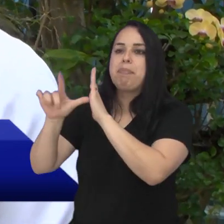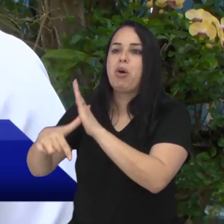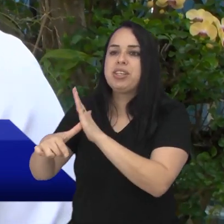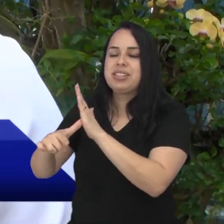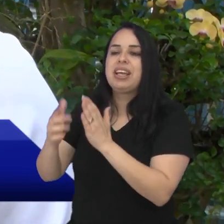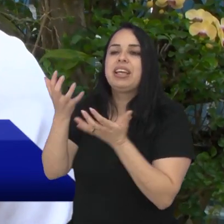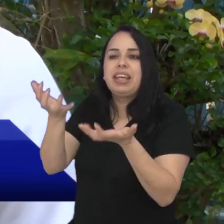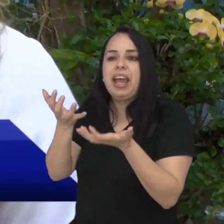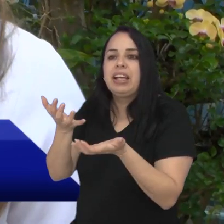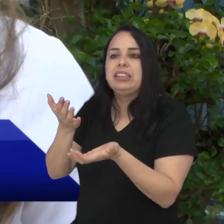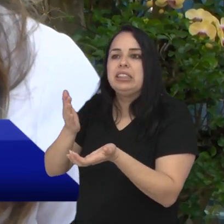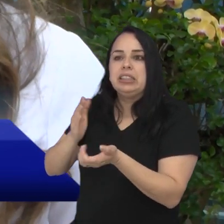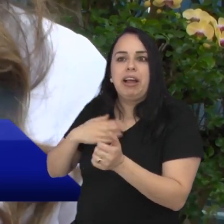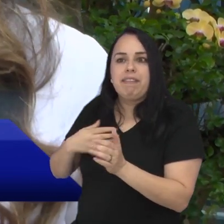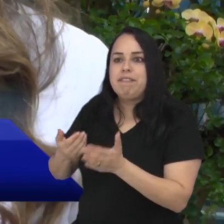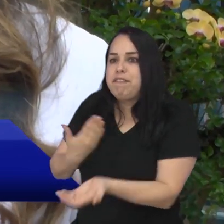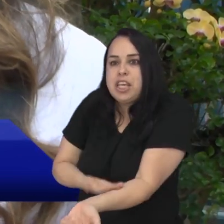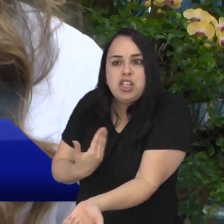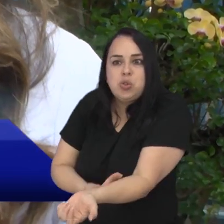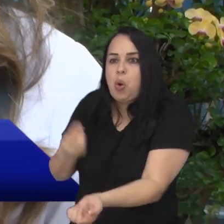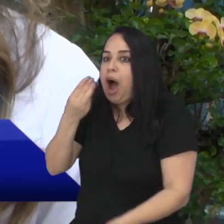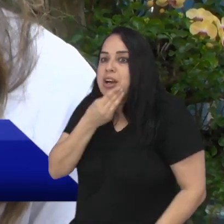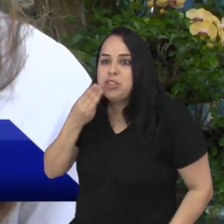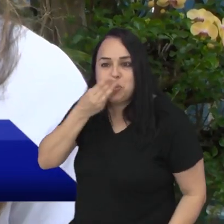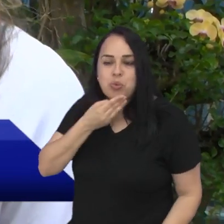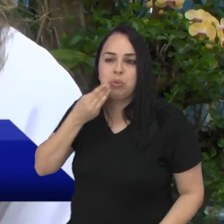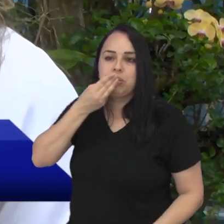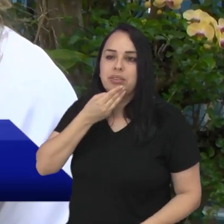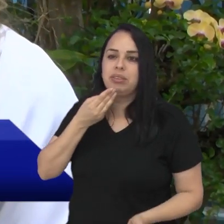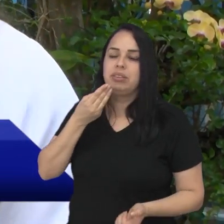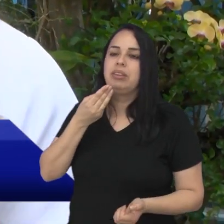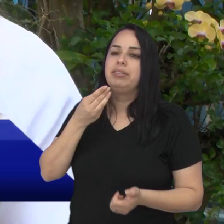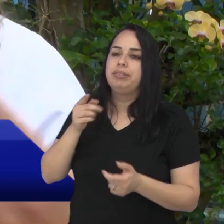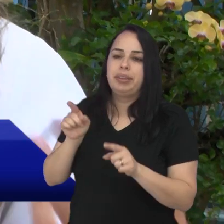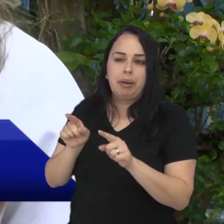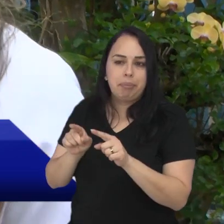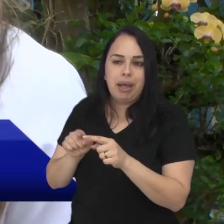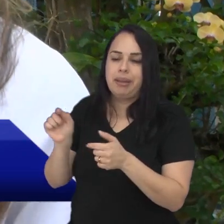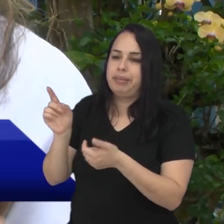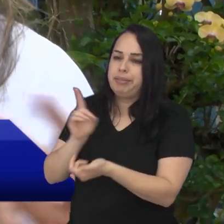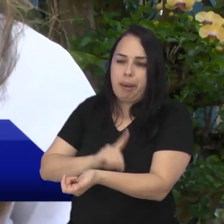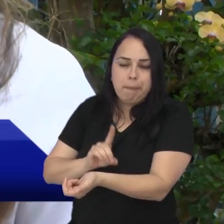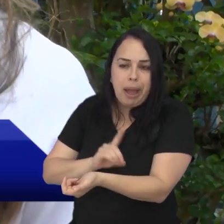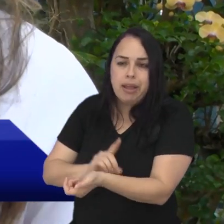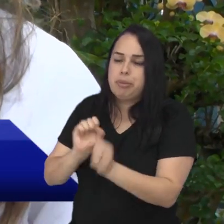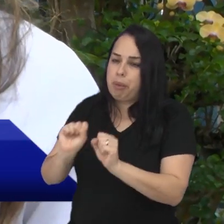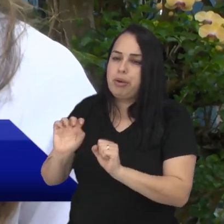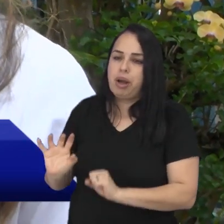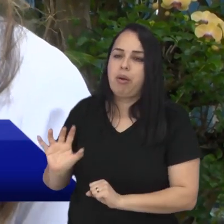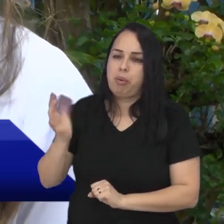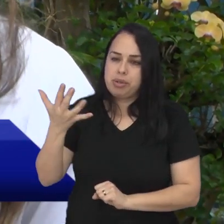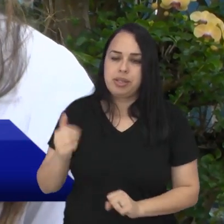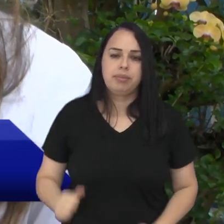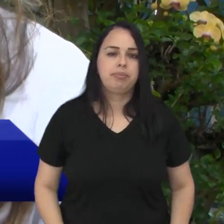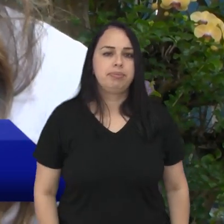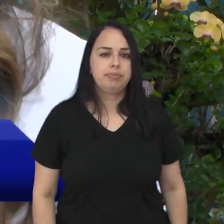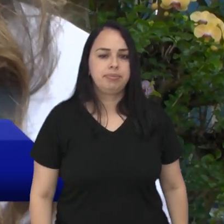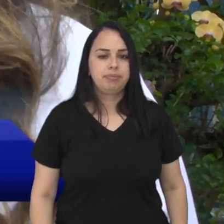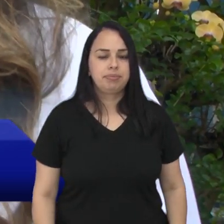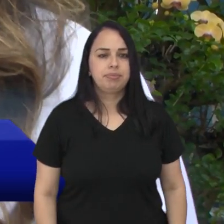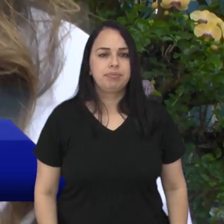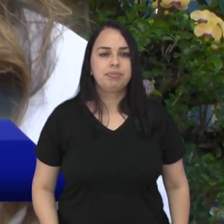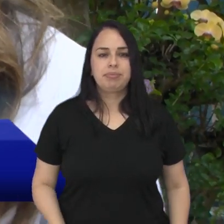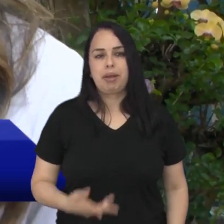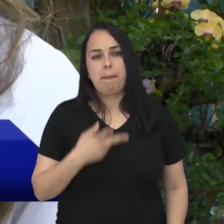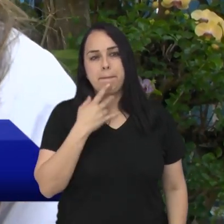um adulto dependente, por exemplo, do açúcar. Né? E isso pode acarretar aí resistência à insulina, o diabetes, essas doenças como eu já